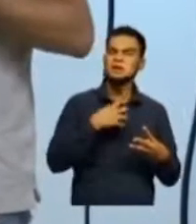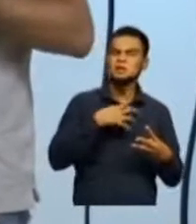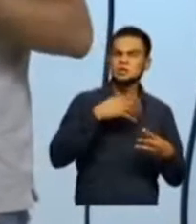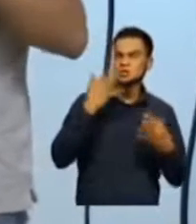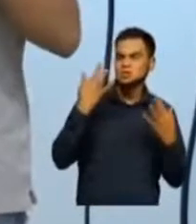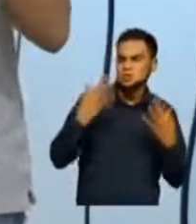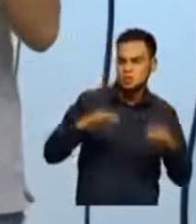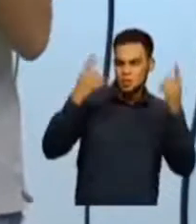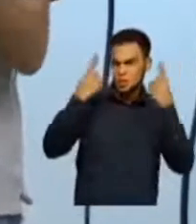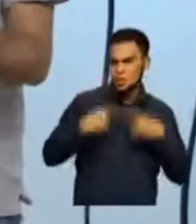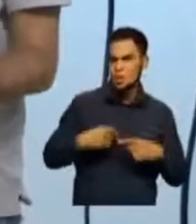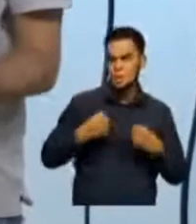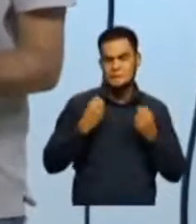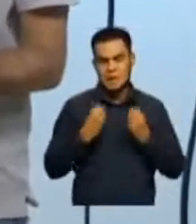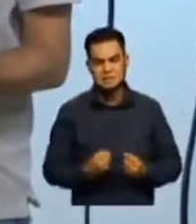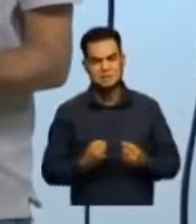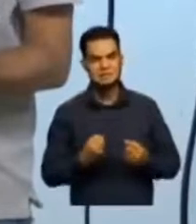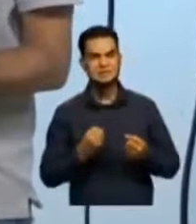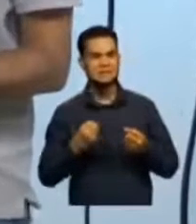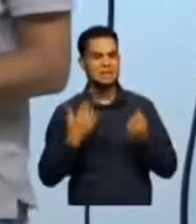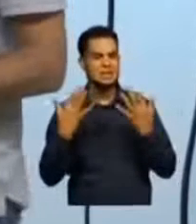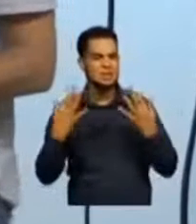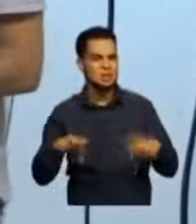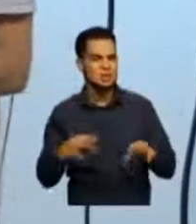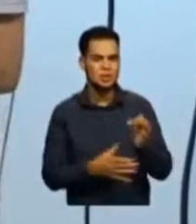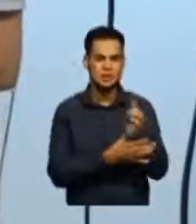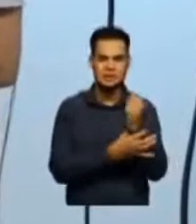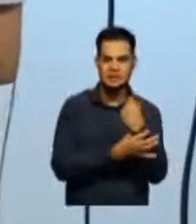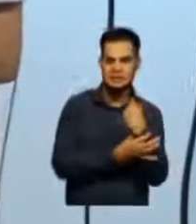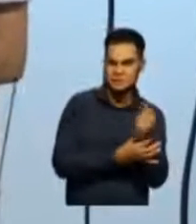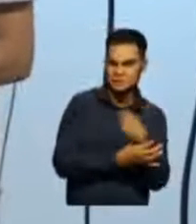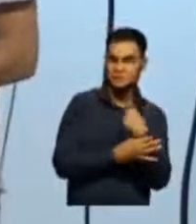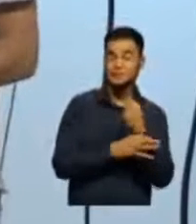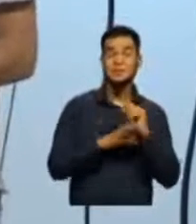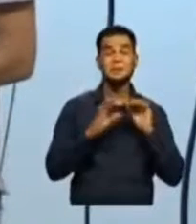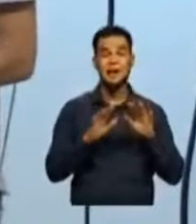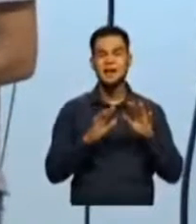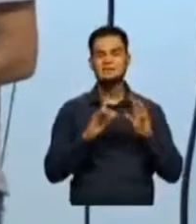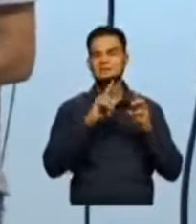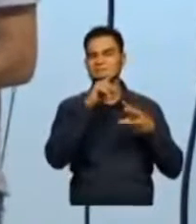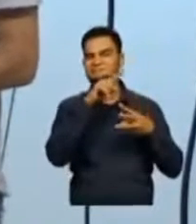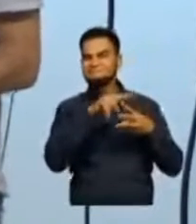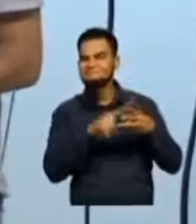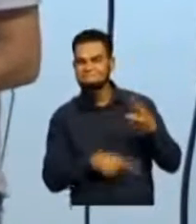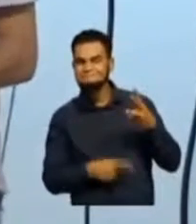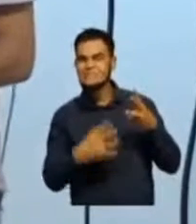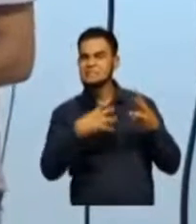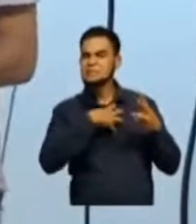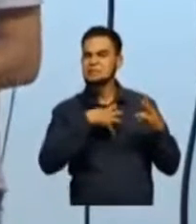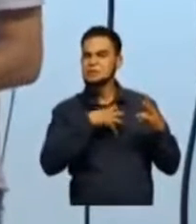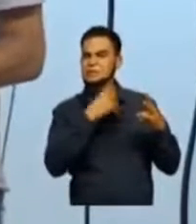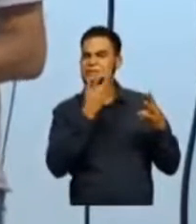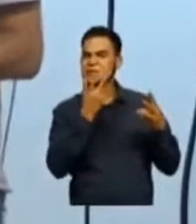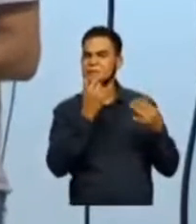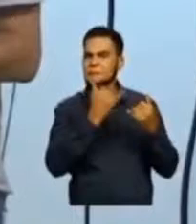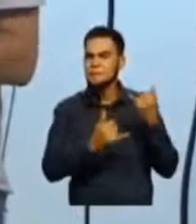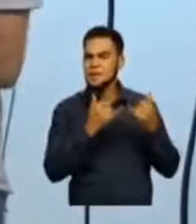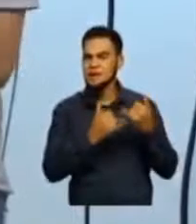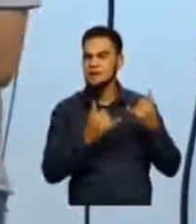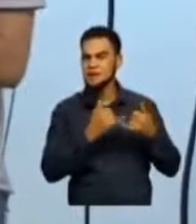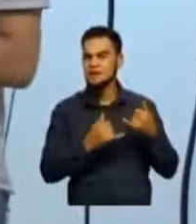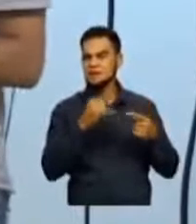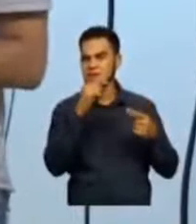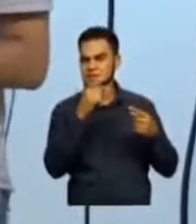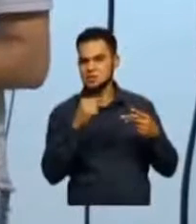do que a outra, dores nas articulações, mas os sintomas são parecidos e o